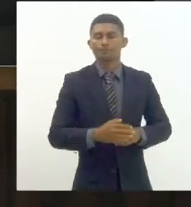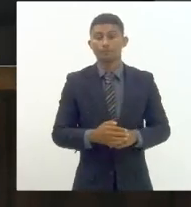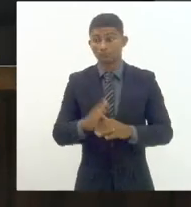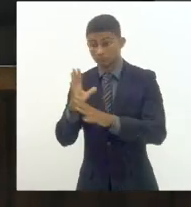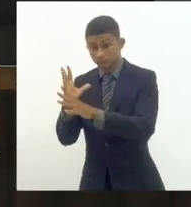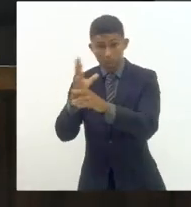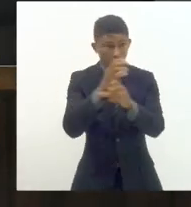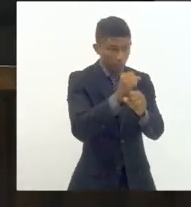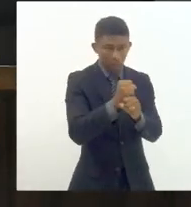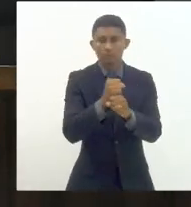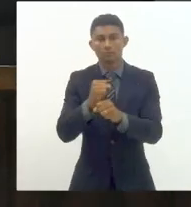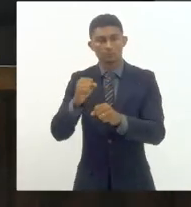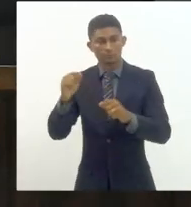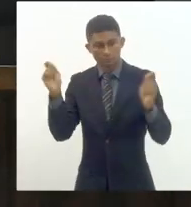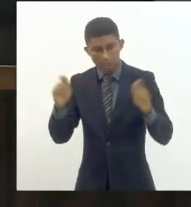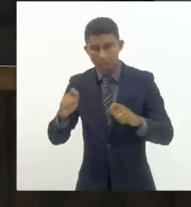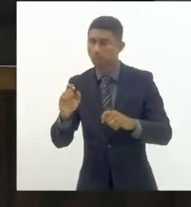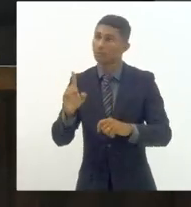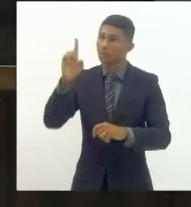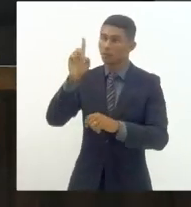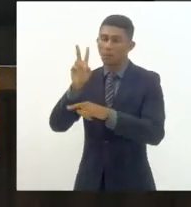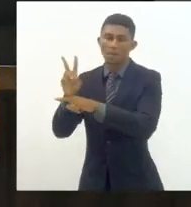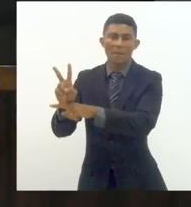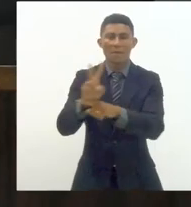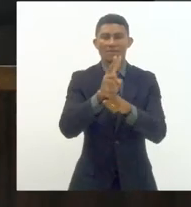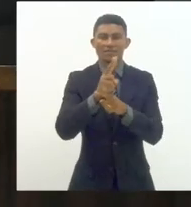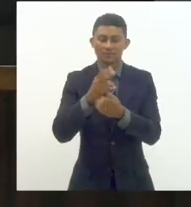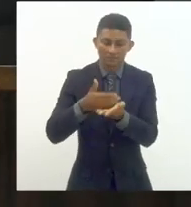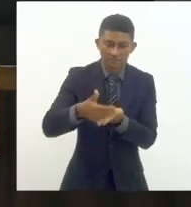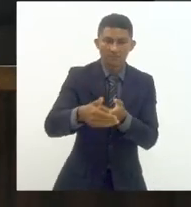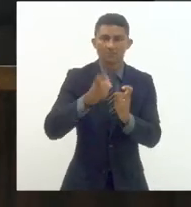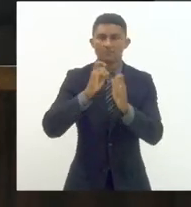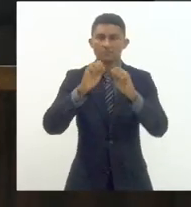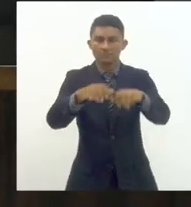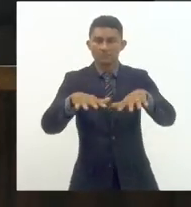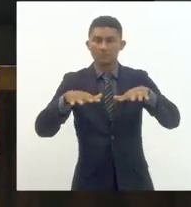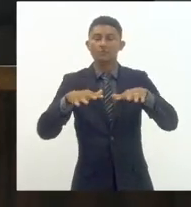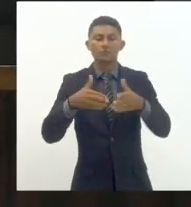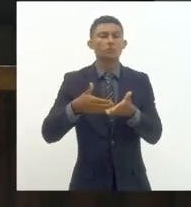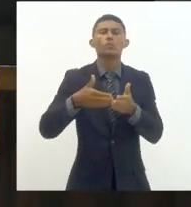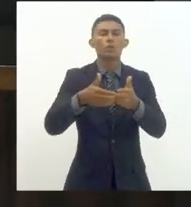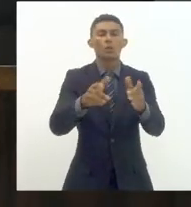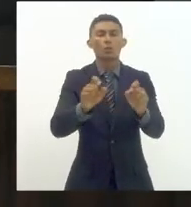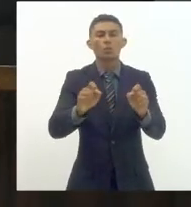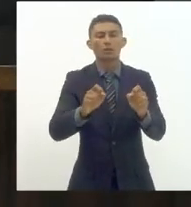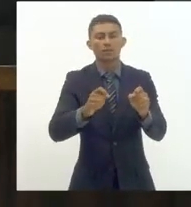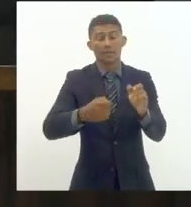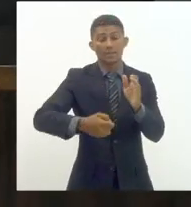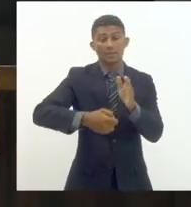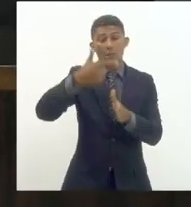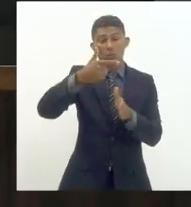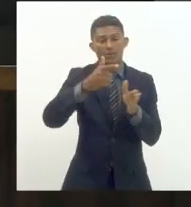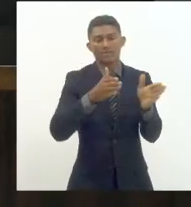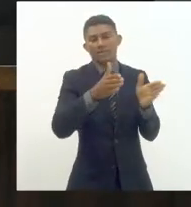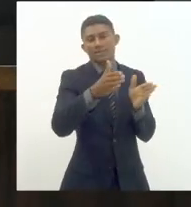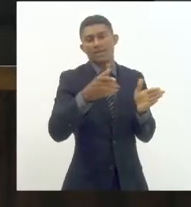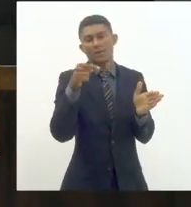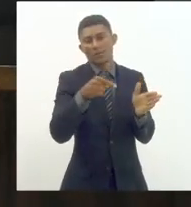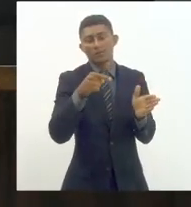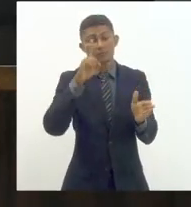sobre a proteção de Deus, iniciamos os nossos trabalhos. Está aberta a segunda sessão extraordinária do dia